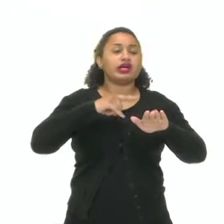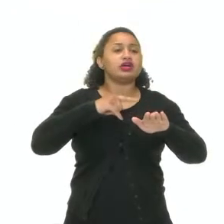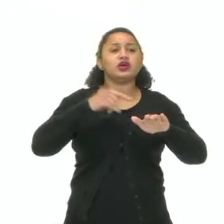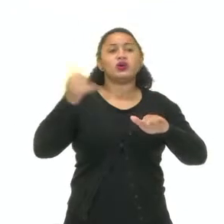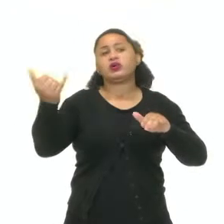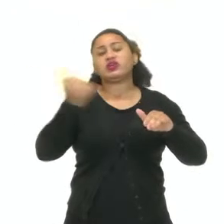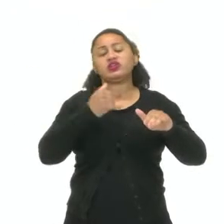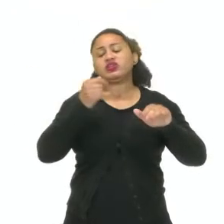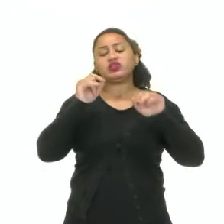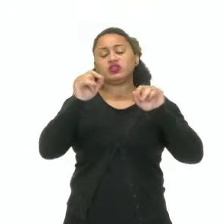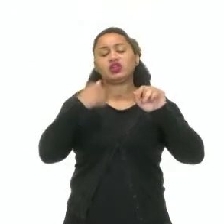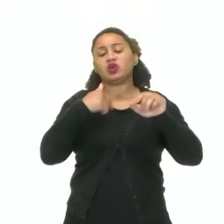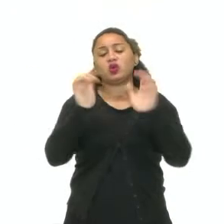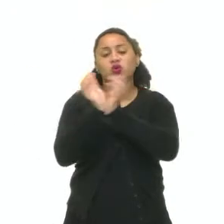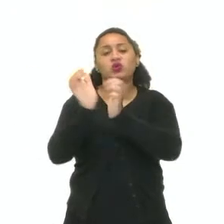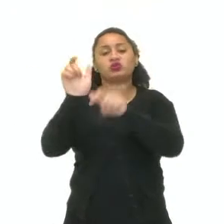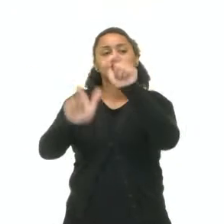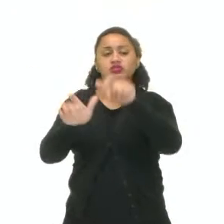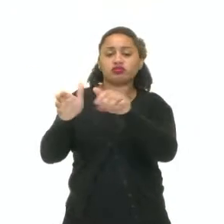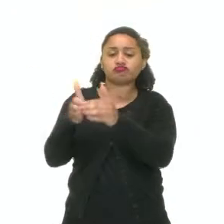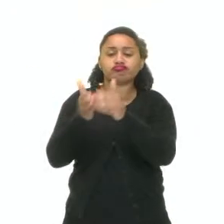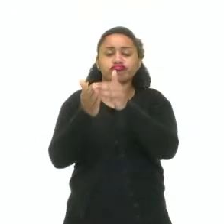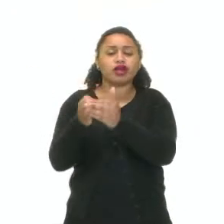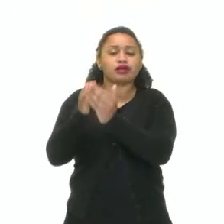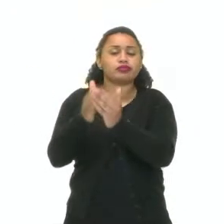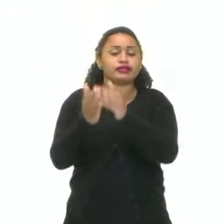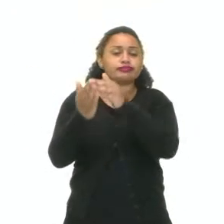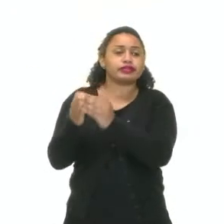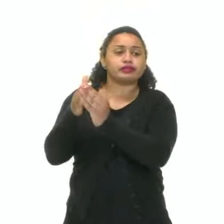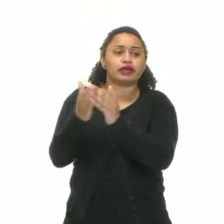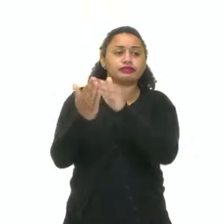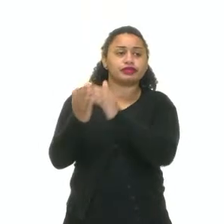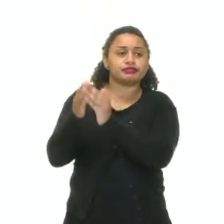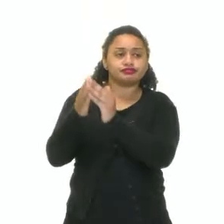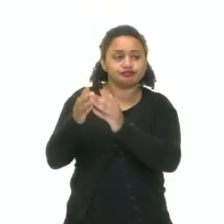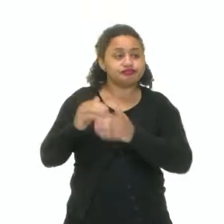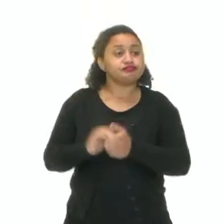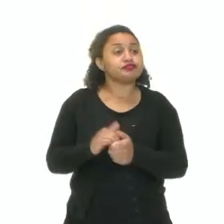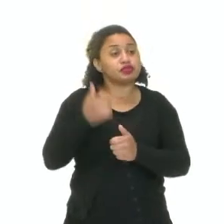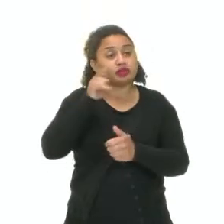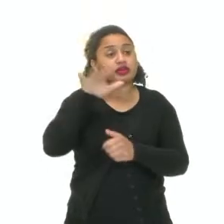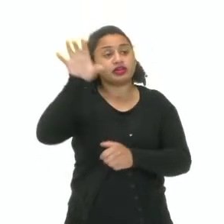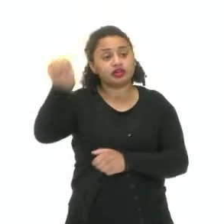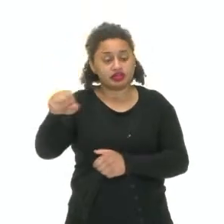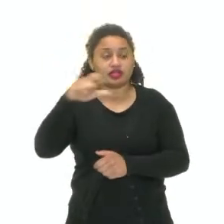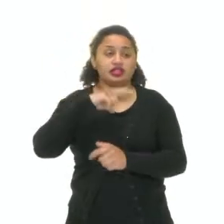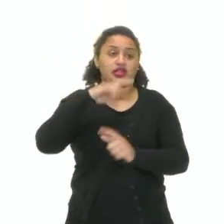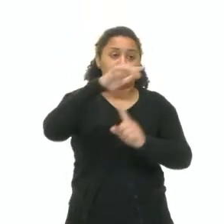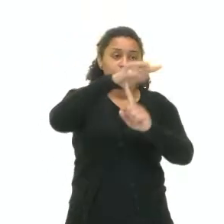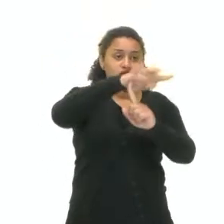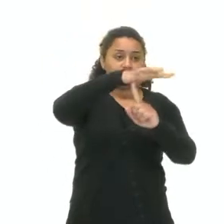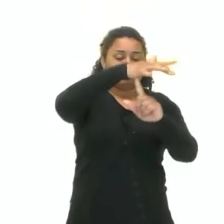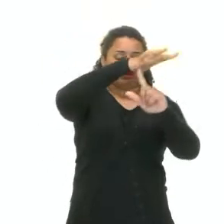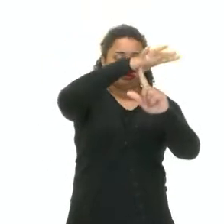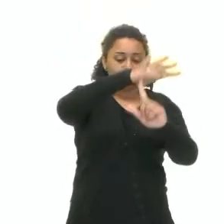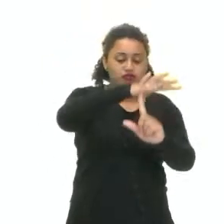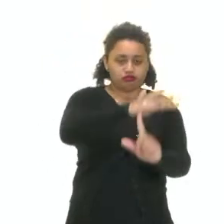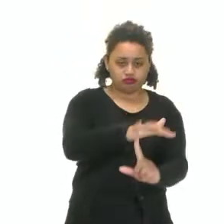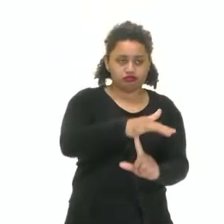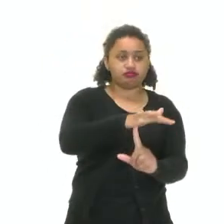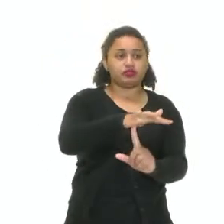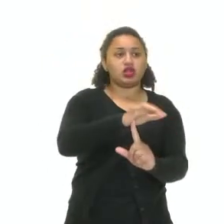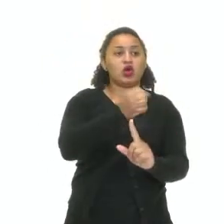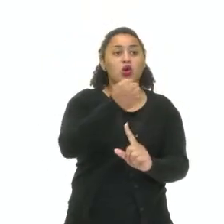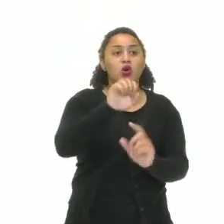grupo de pessoas em uma embarcação avariada. Para o resgate, há um helicóptero que está posicionado a